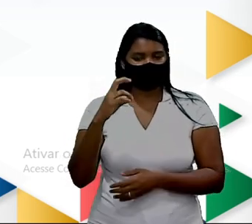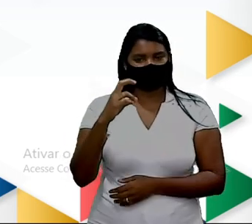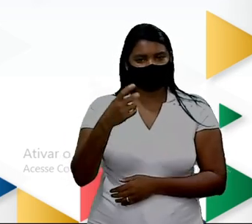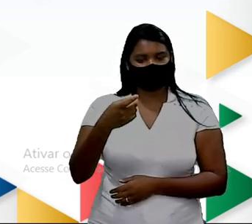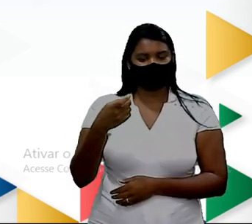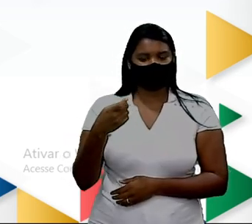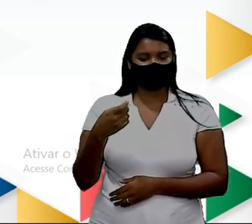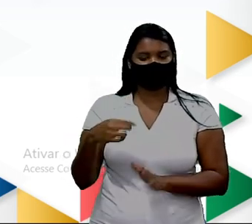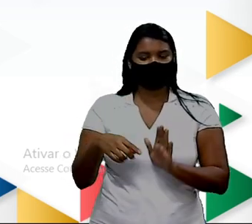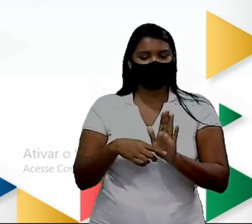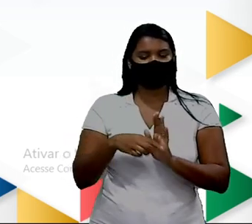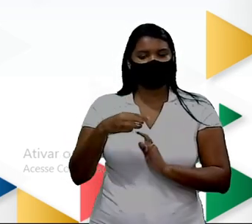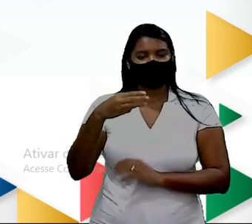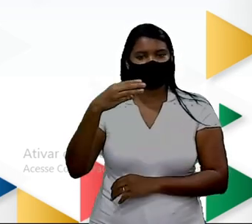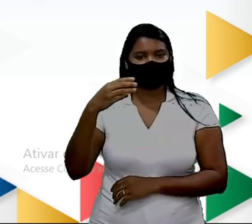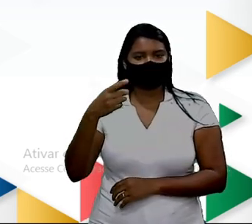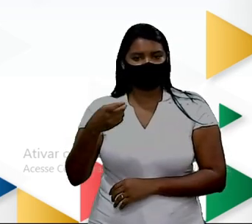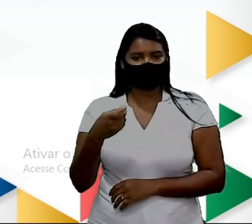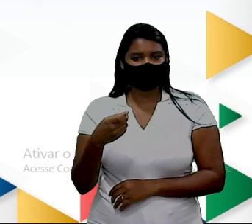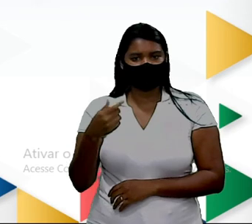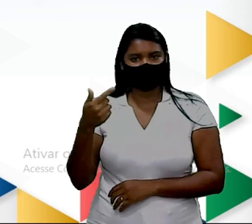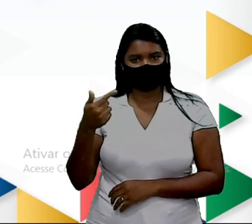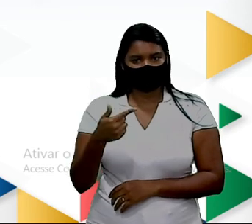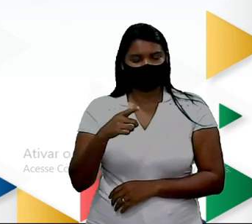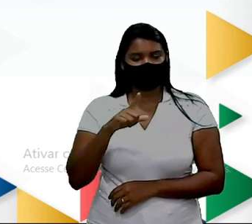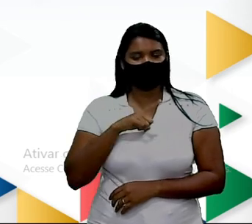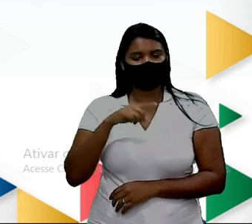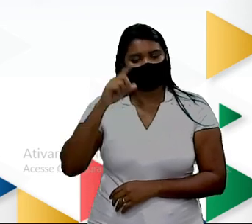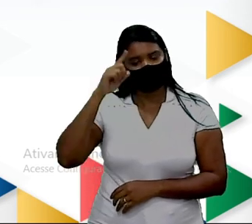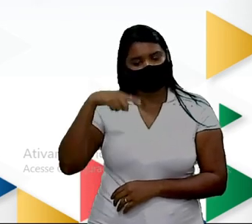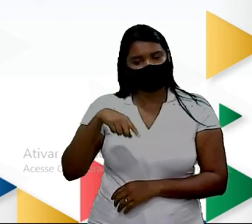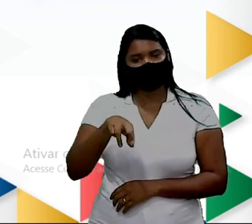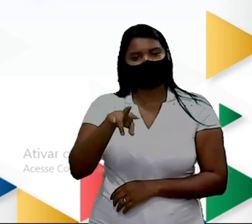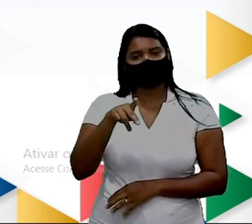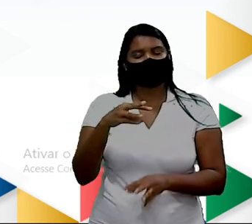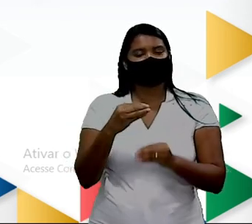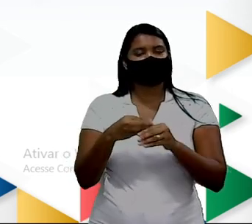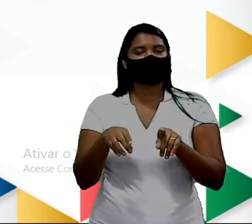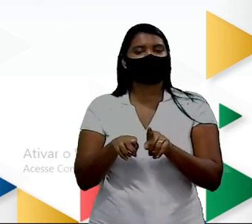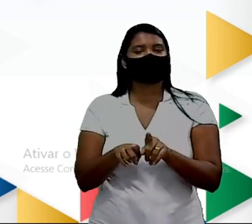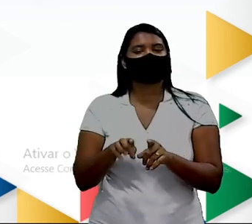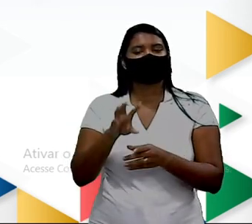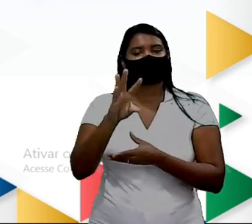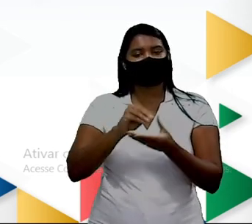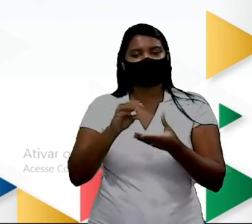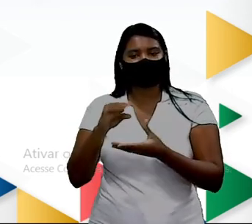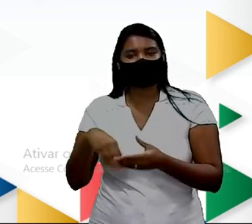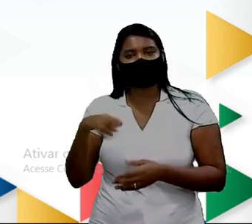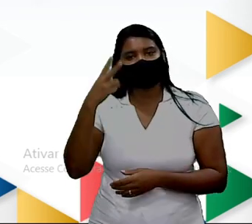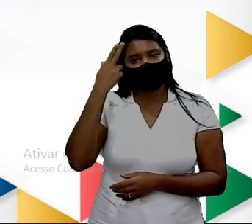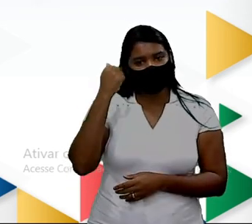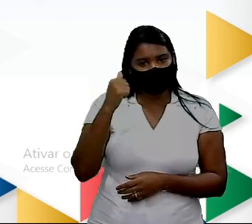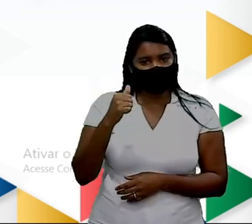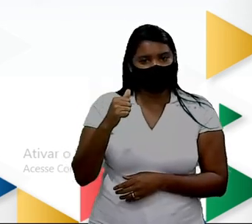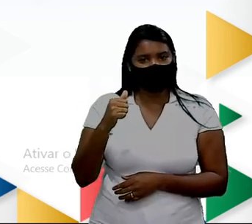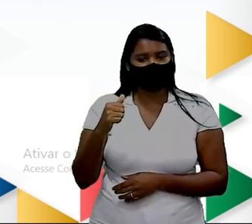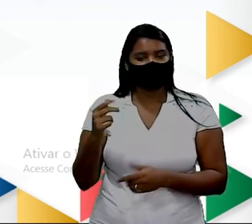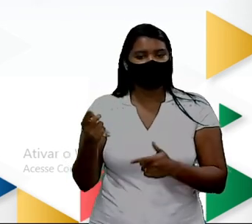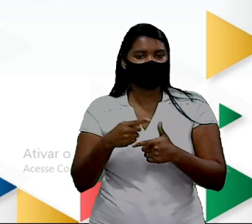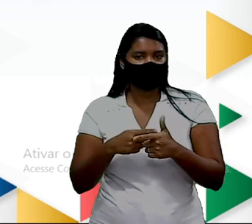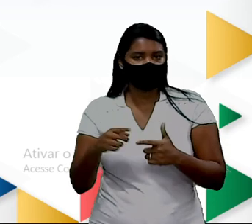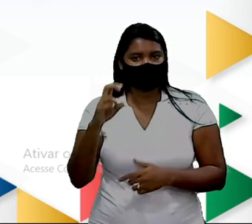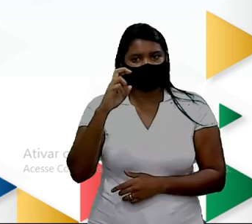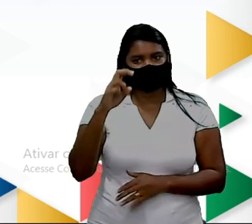2 menos 3x sobre 2. Se lembra? Quando tem denominadores iguais, eu vou repetir o denominador e subtrair. 5